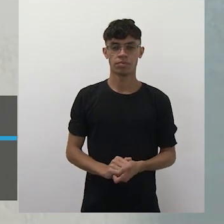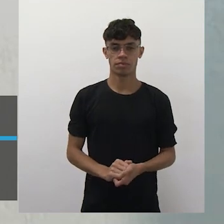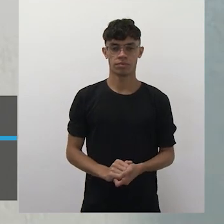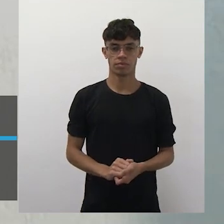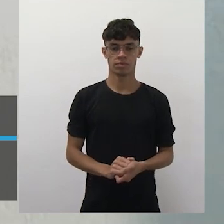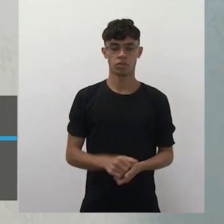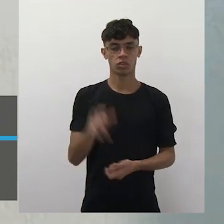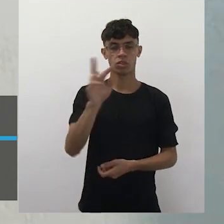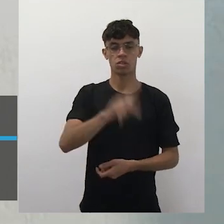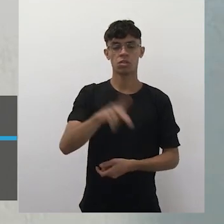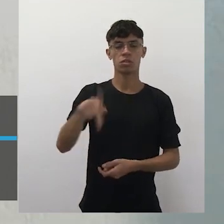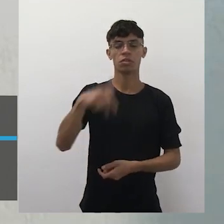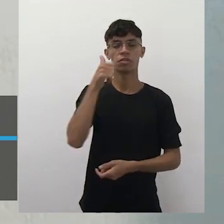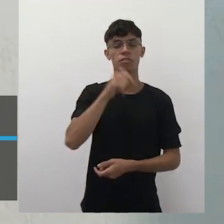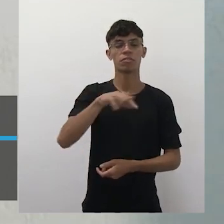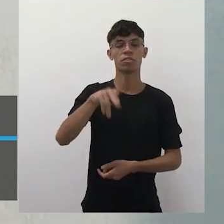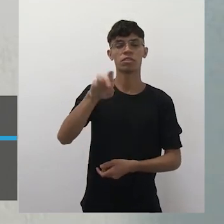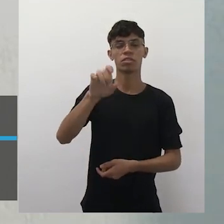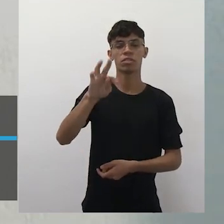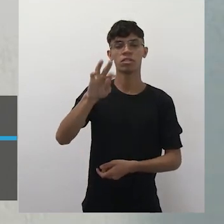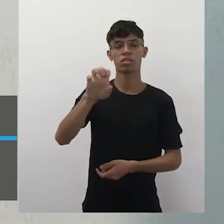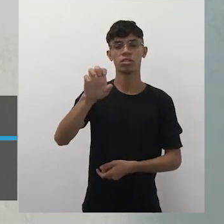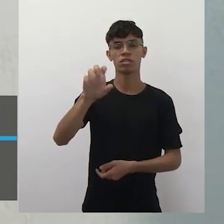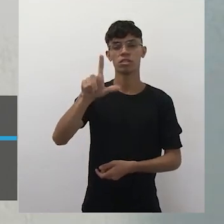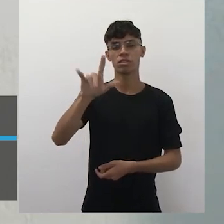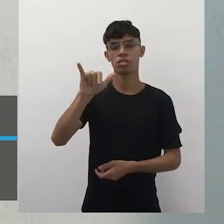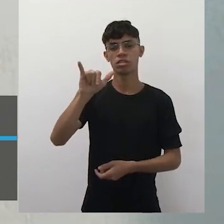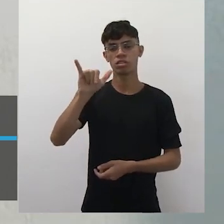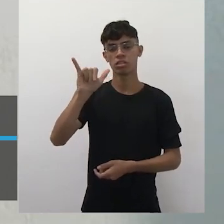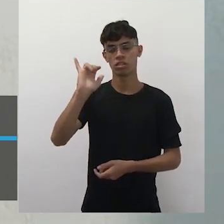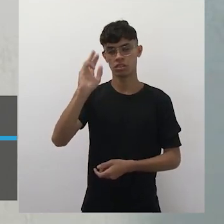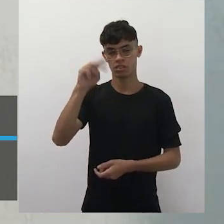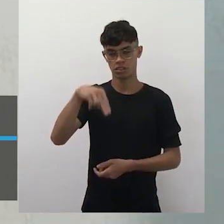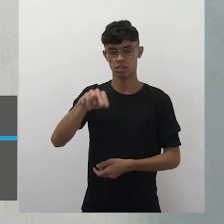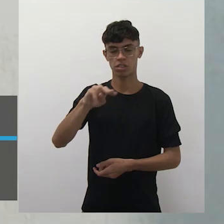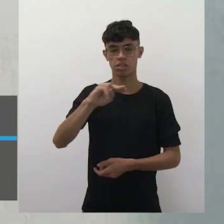A professora Kathleen, aulas lúdicas.